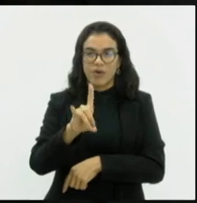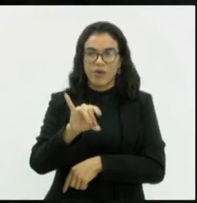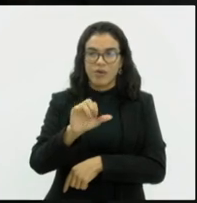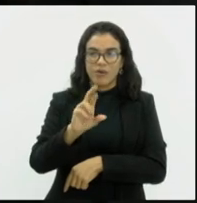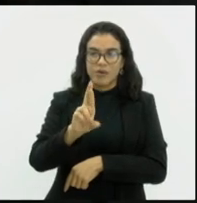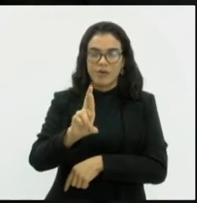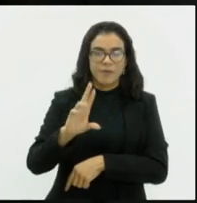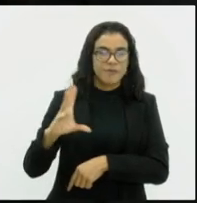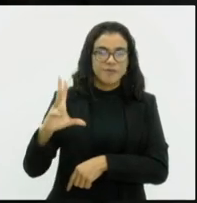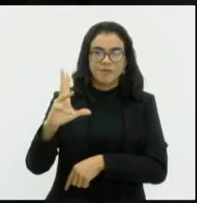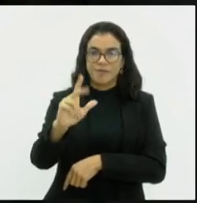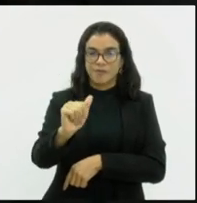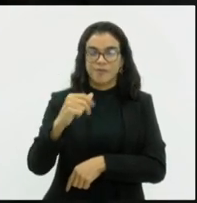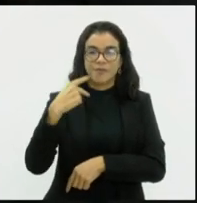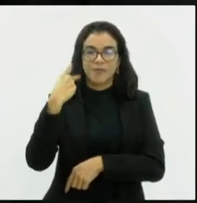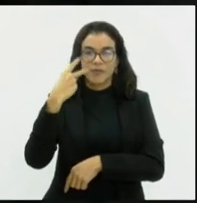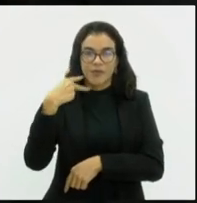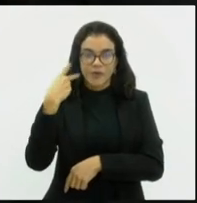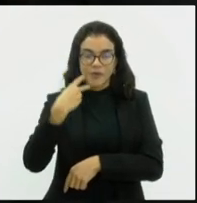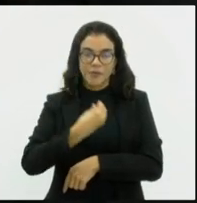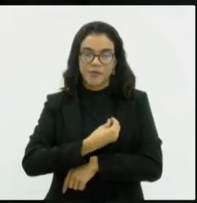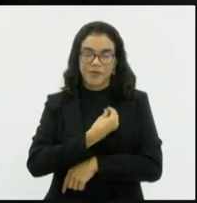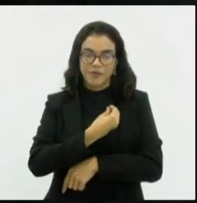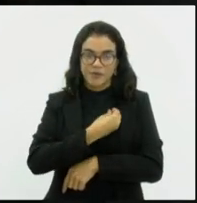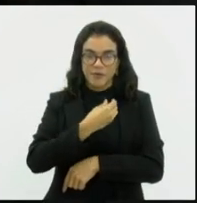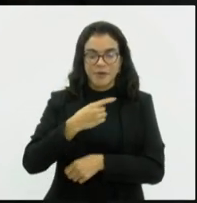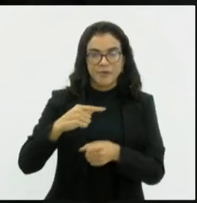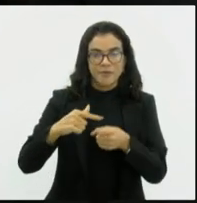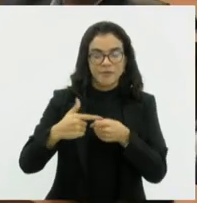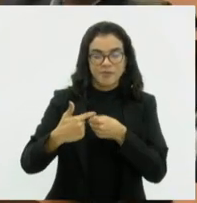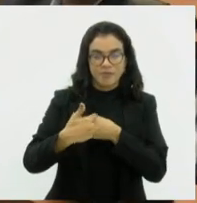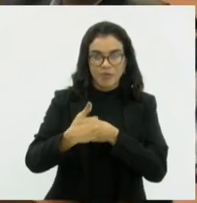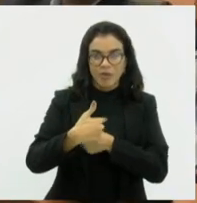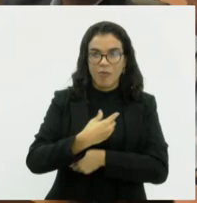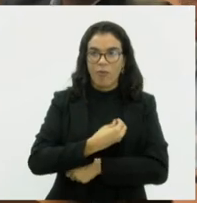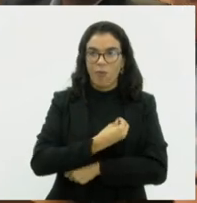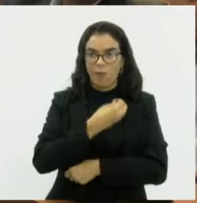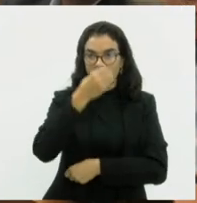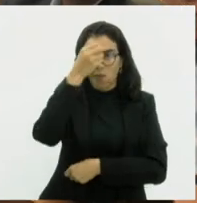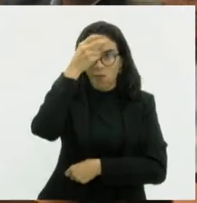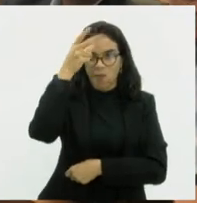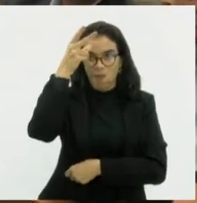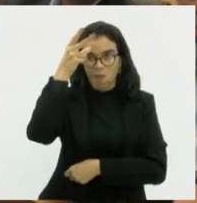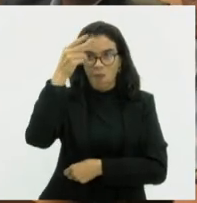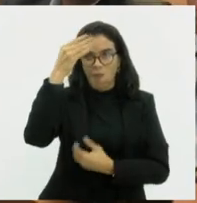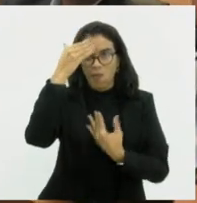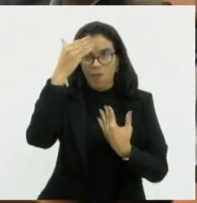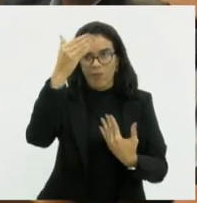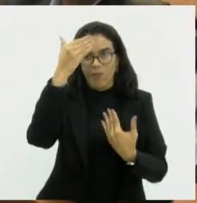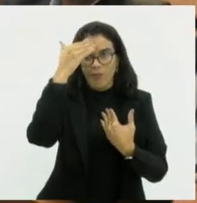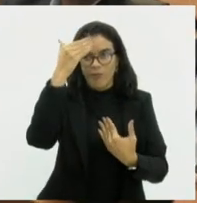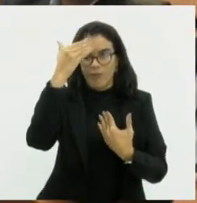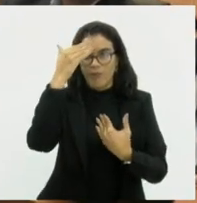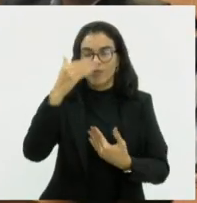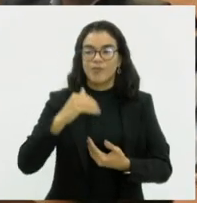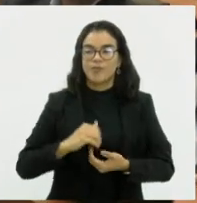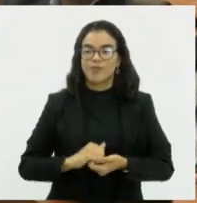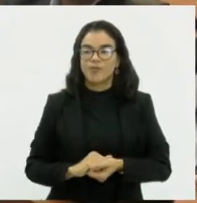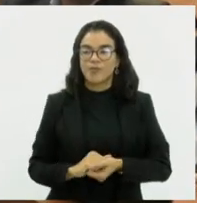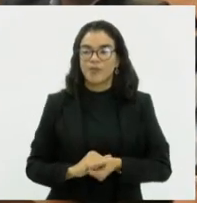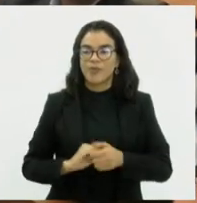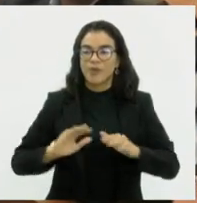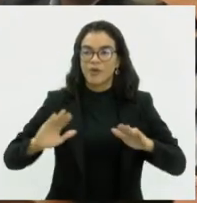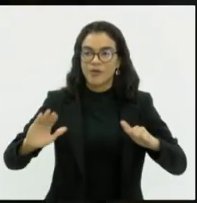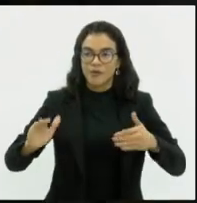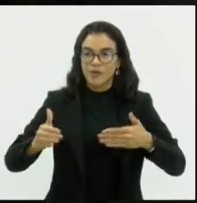vereadores presentes aqui de todos os municípios, prefeitos também, tá bom? Meu muito obrigado aí. Finalizo